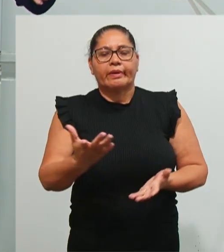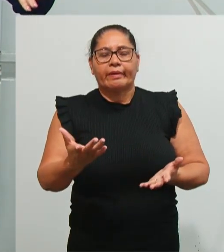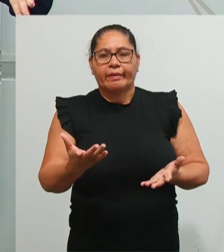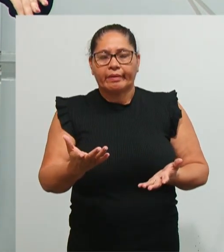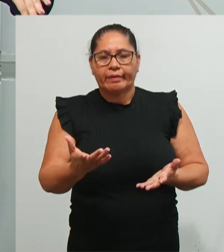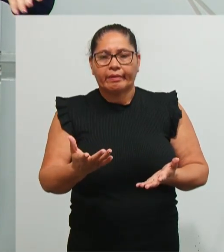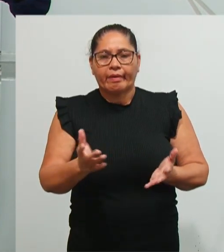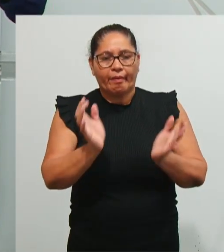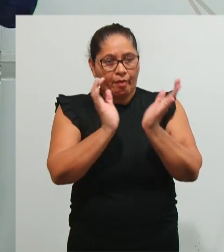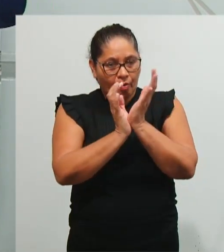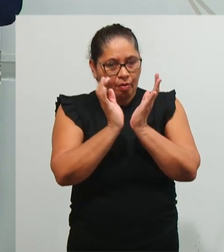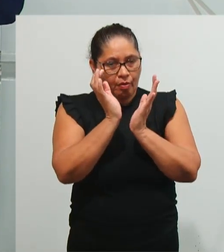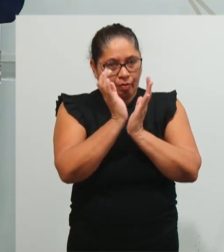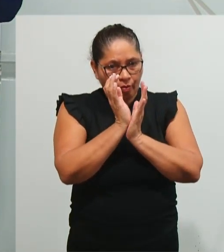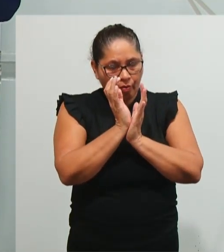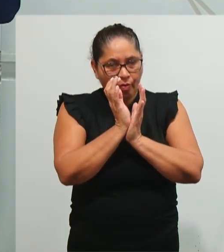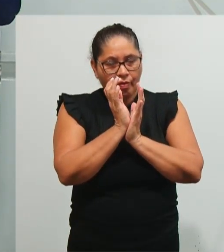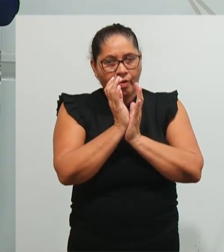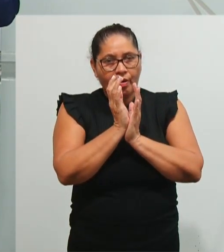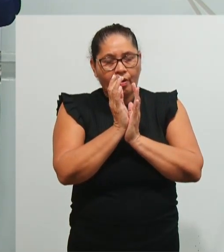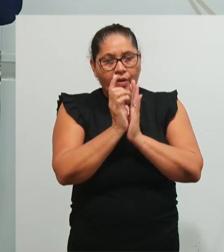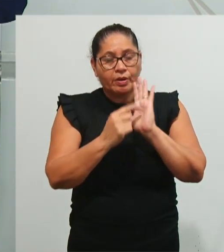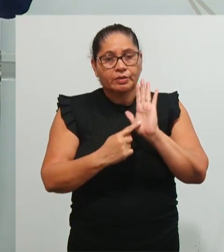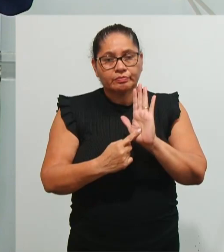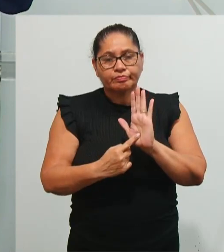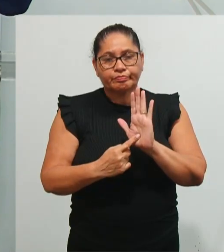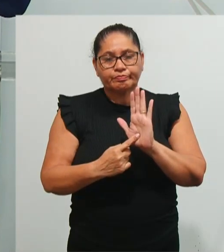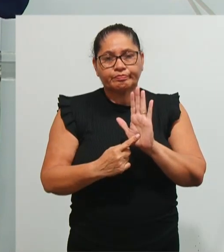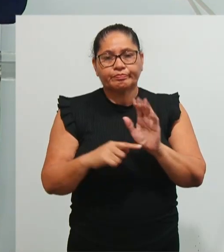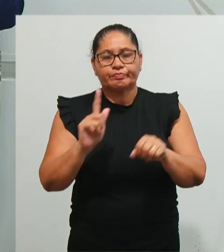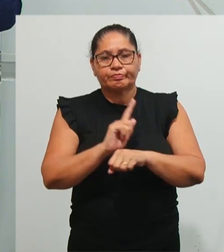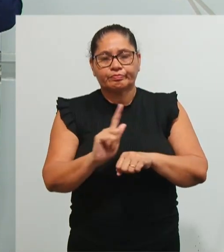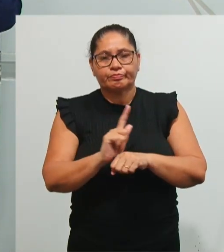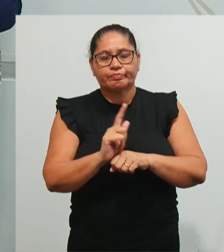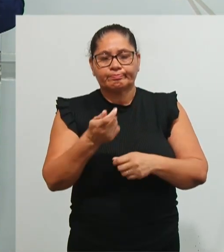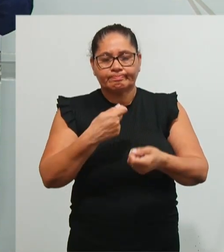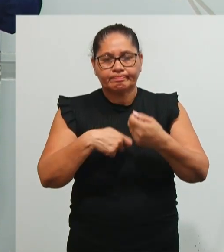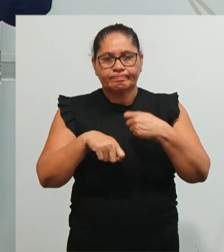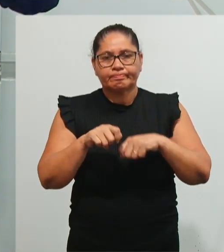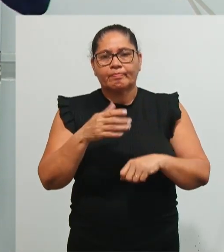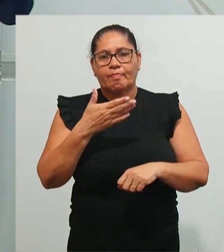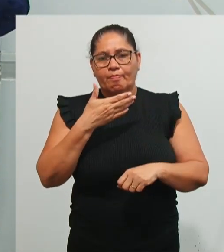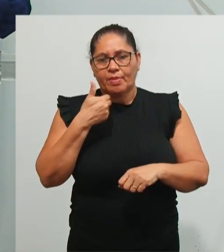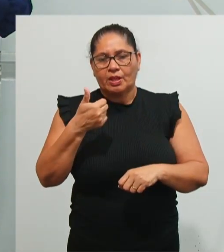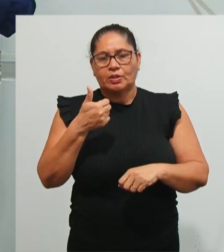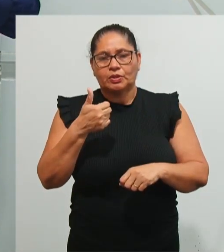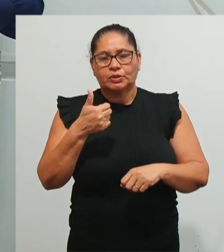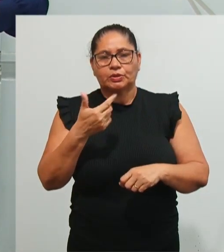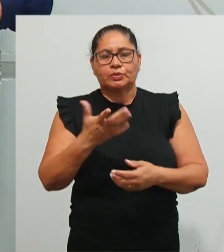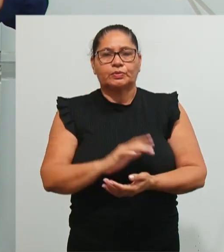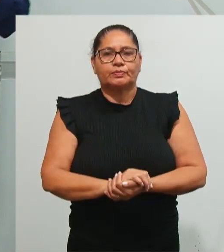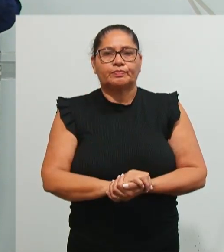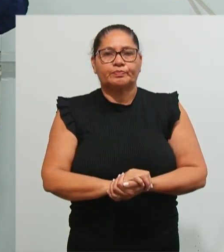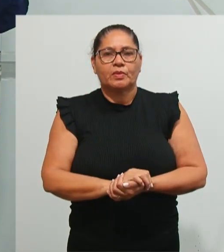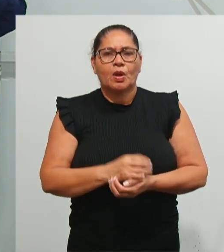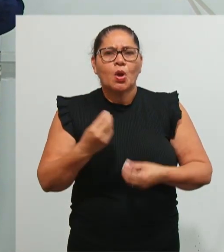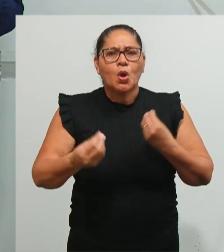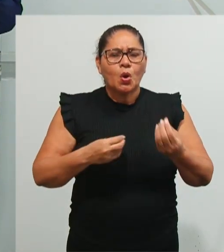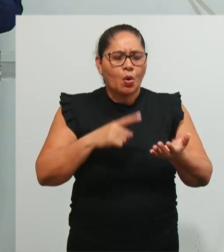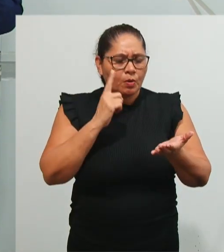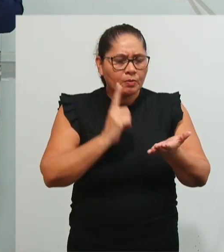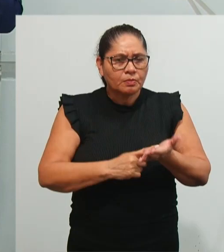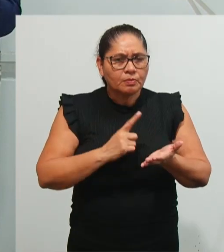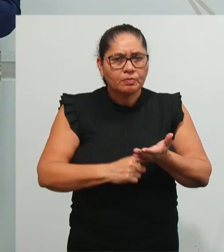principalmente burocráticos, e trazer para a nossa gestão aspectos gerenciais, modernizando e trazendo comprometimento